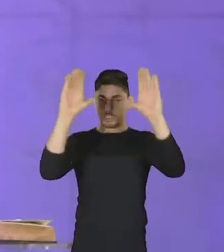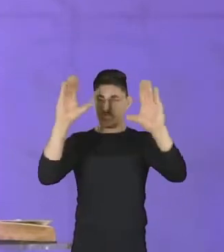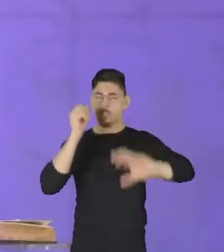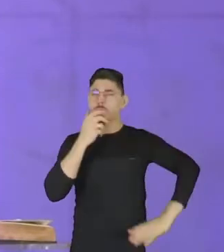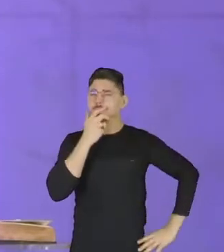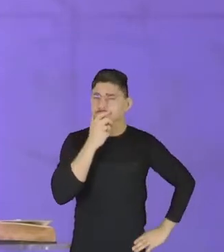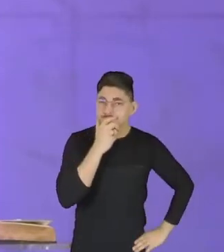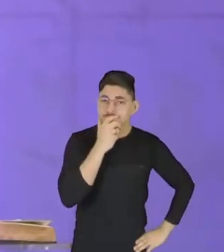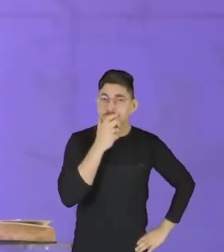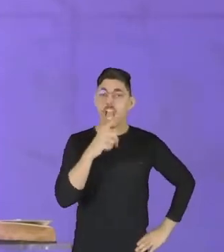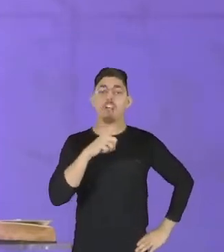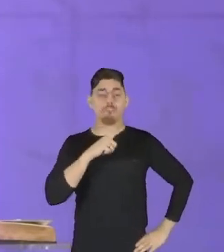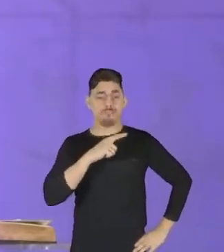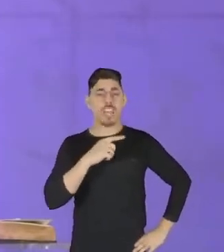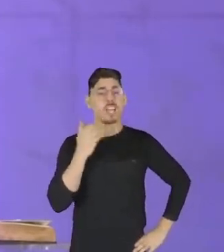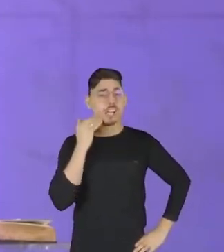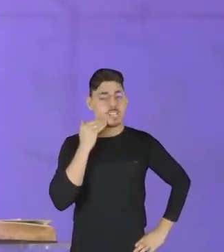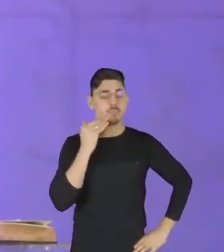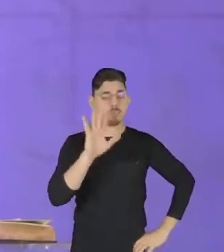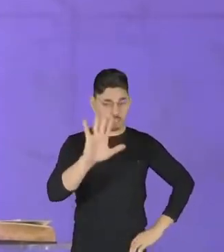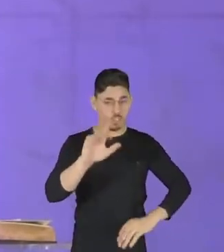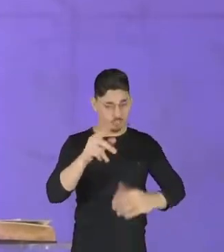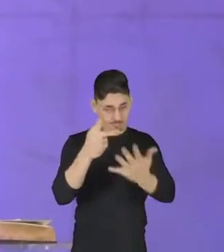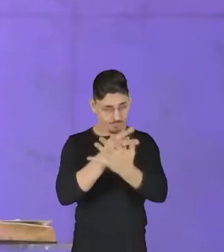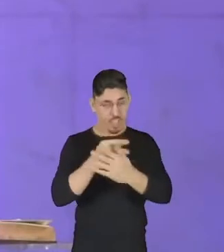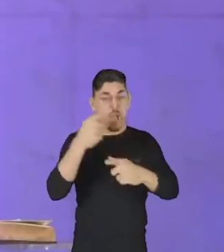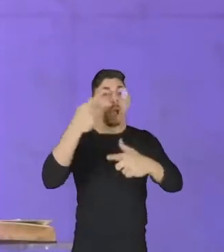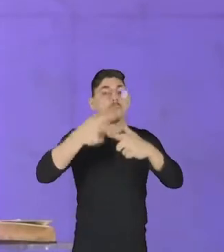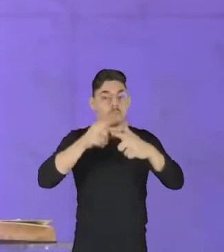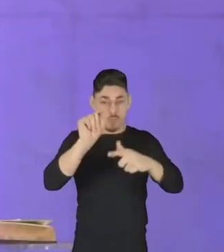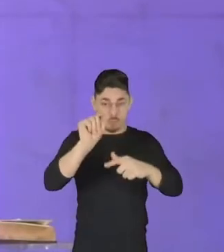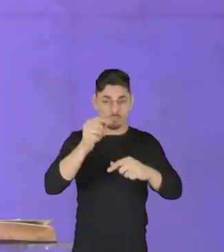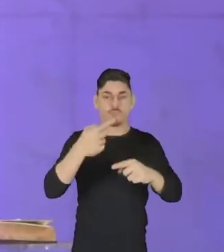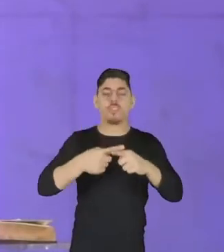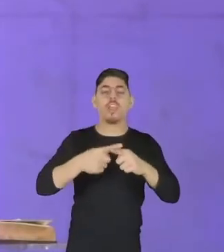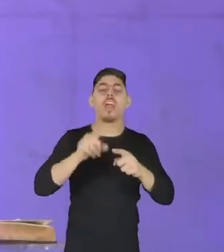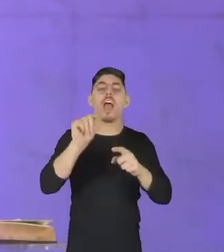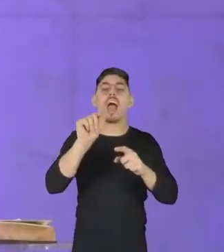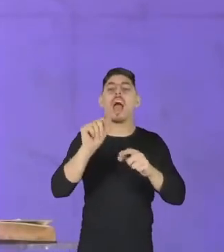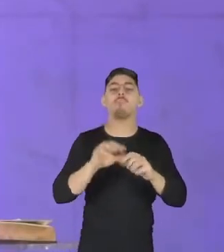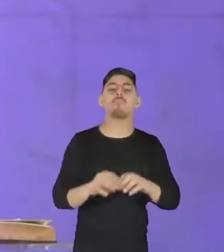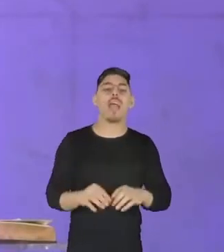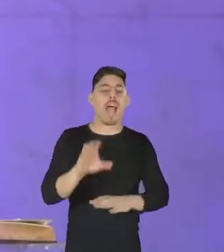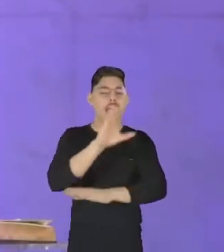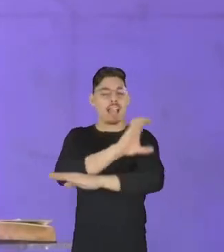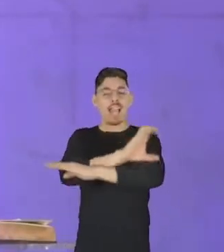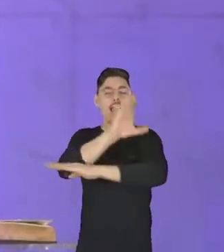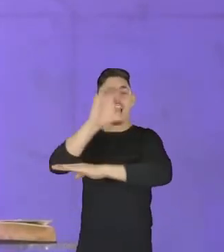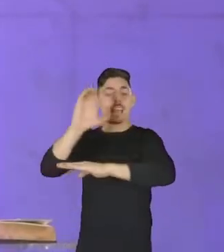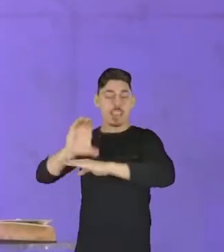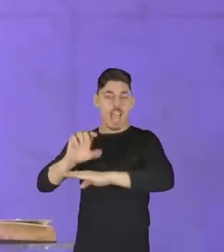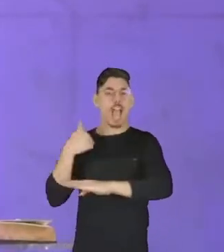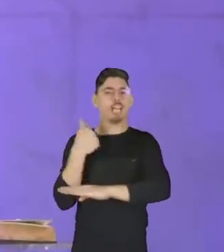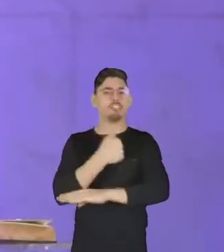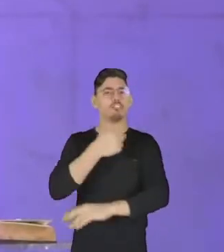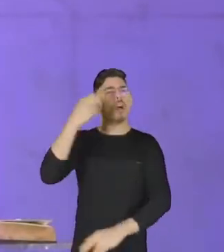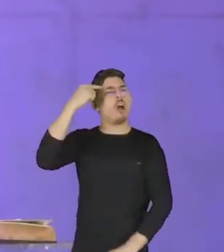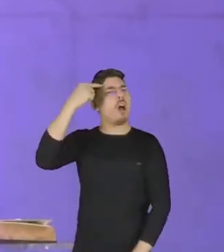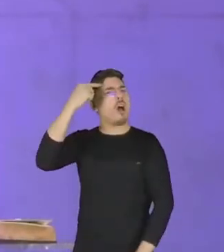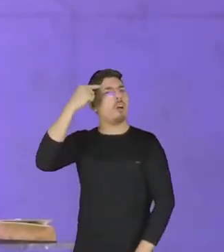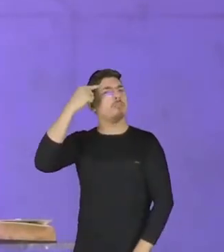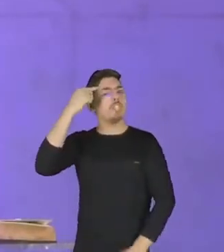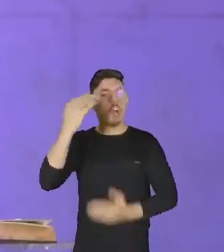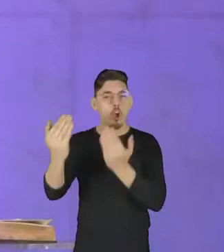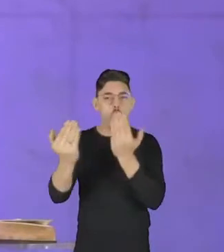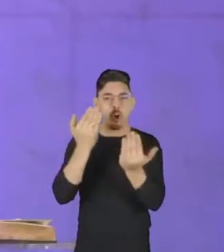Por quê? Porque essa Canaã que nós usamos como algo apenas ligado à eternidade, e